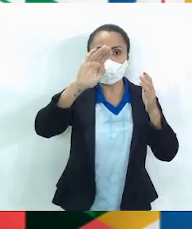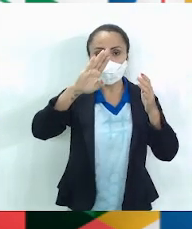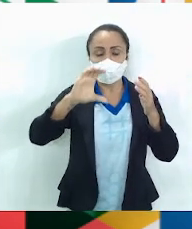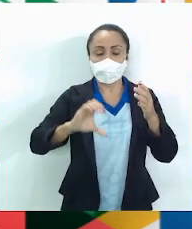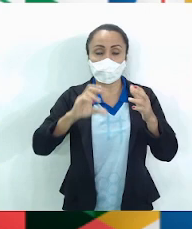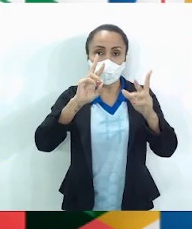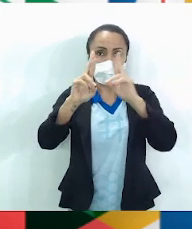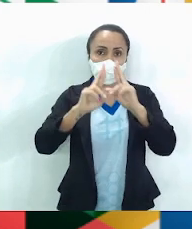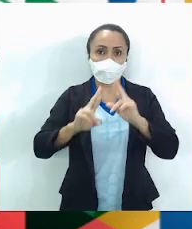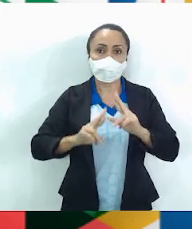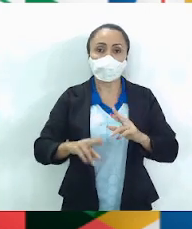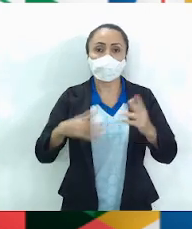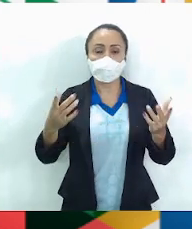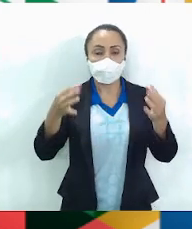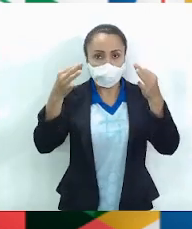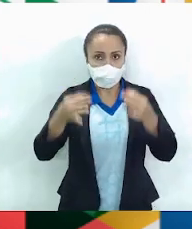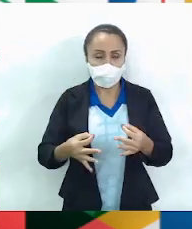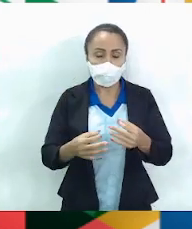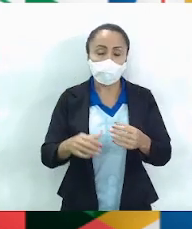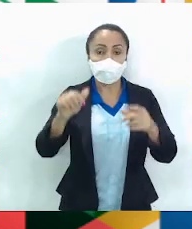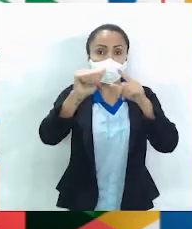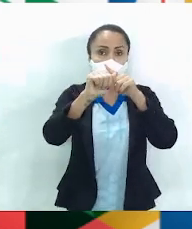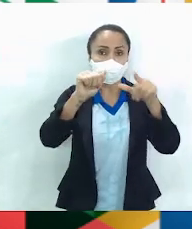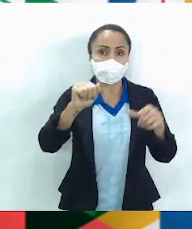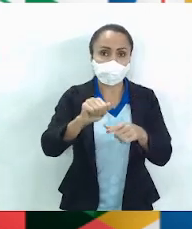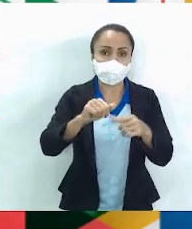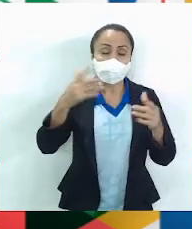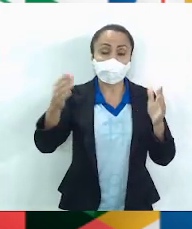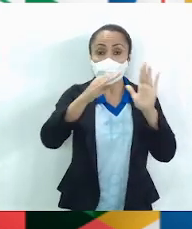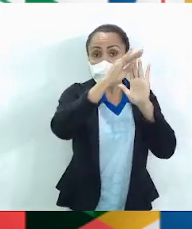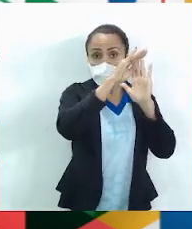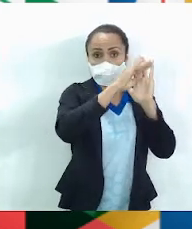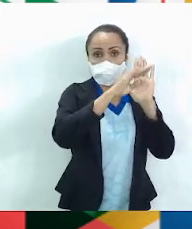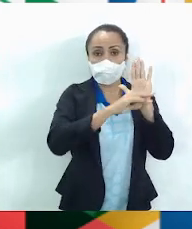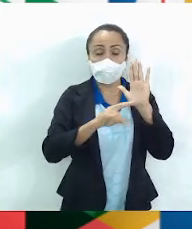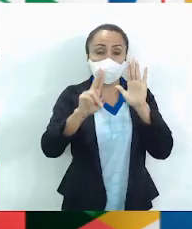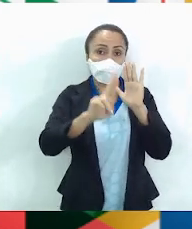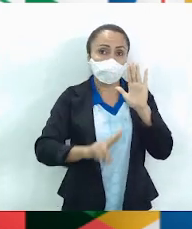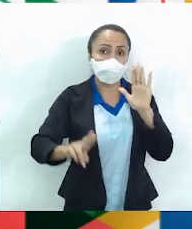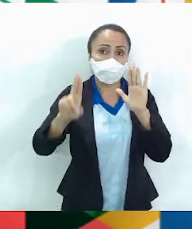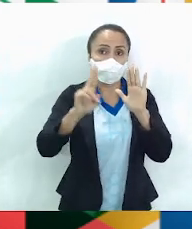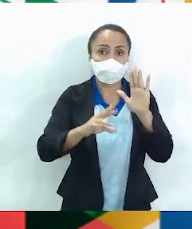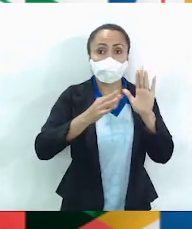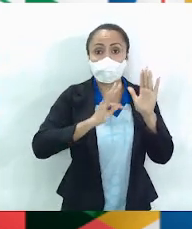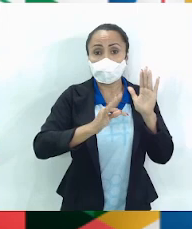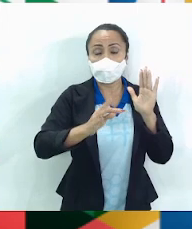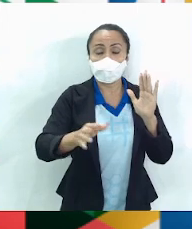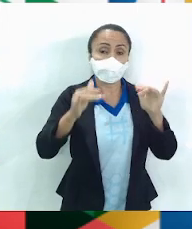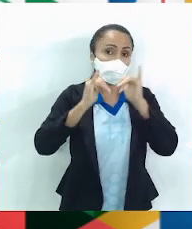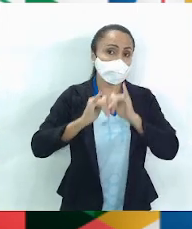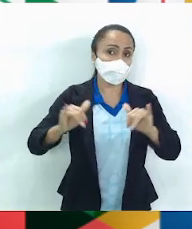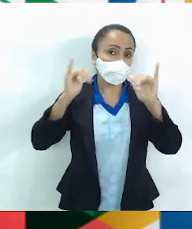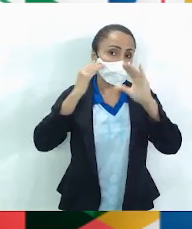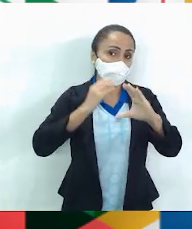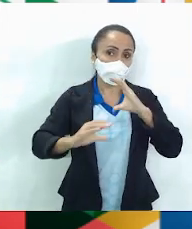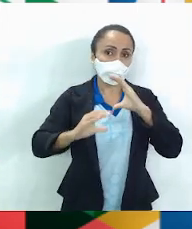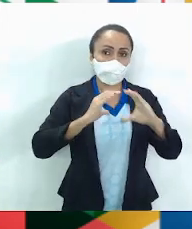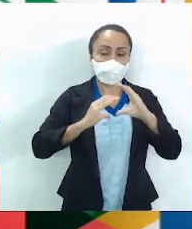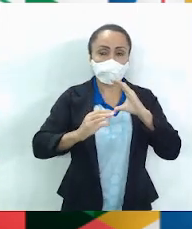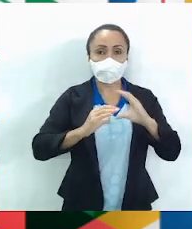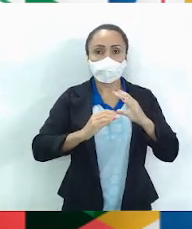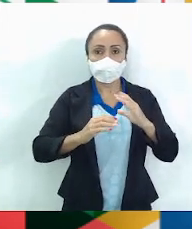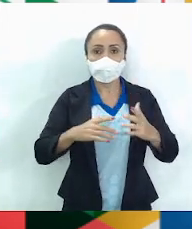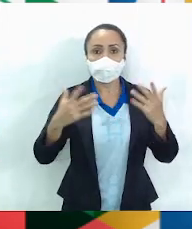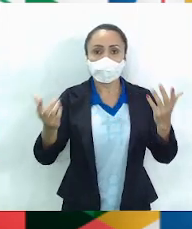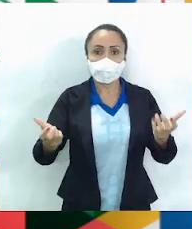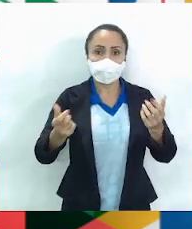argumentos principais do texto. A. O programa usa a tecnologia de informação e comunicação para